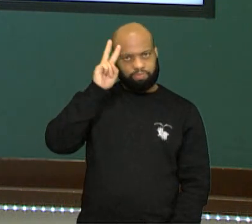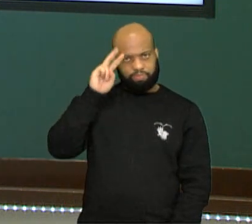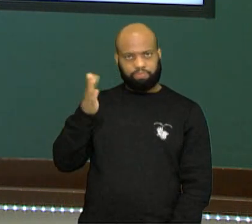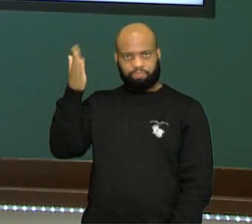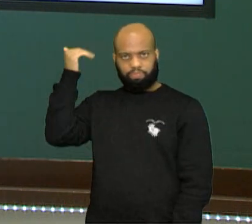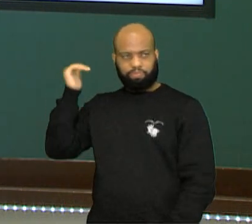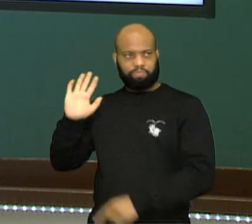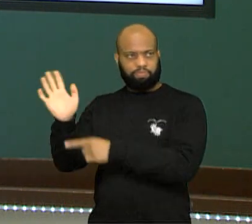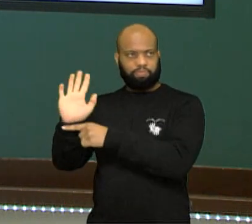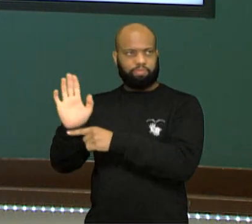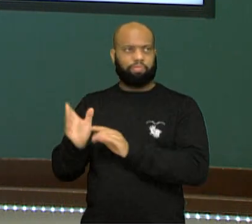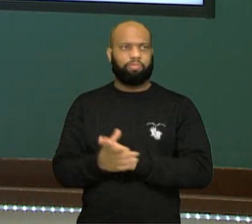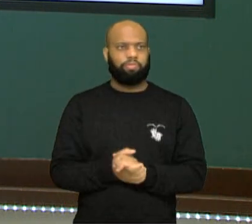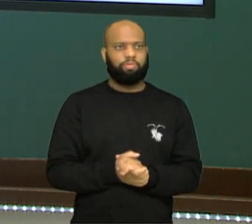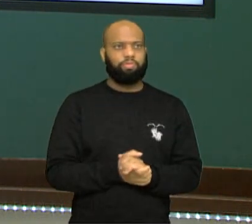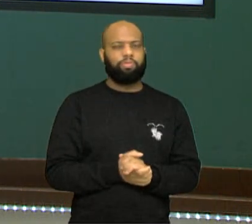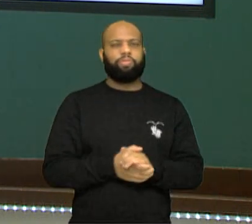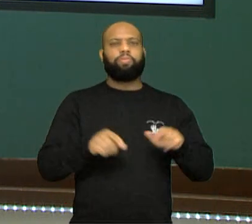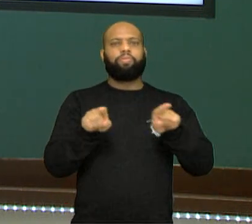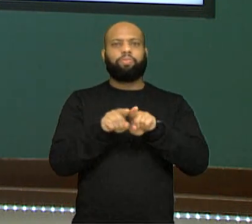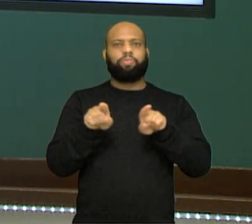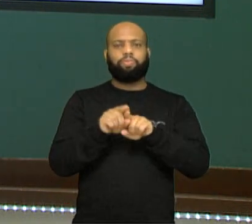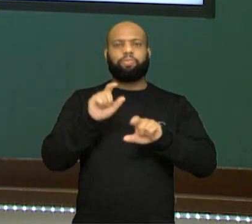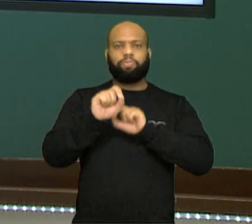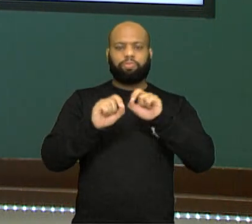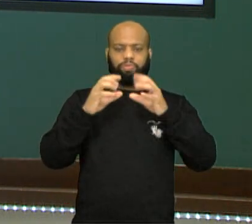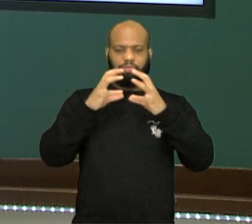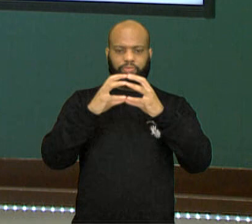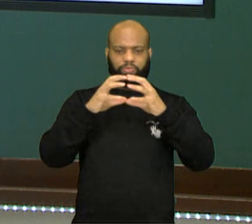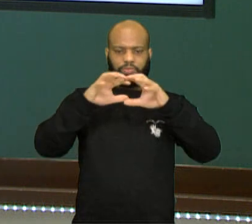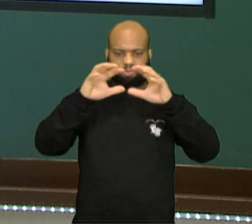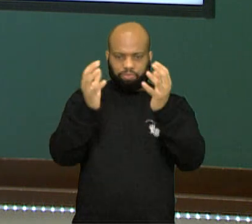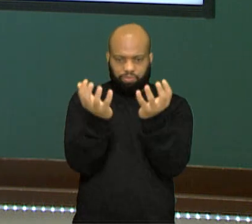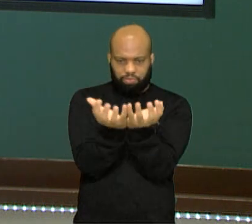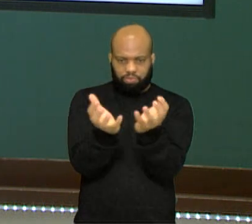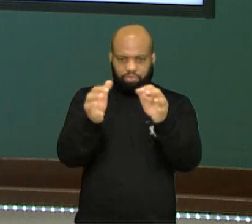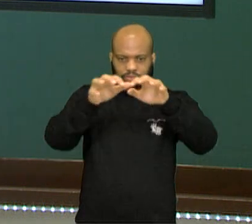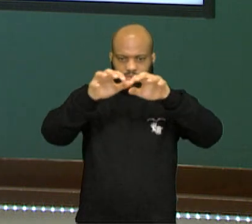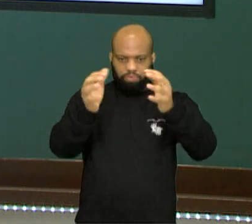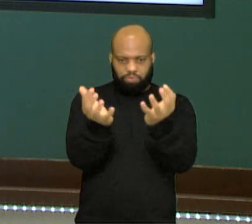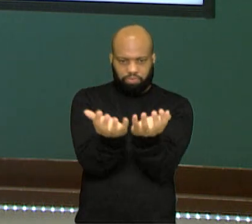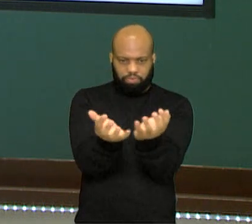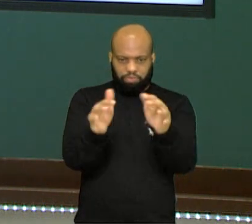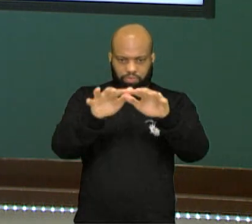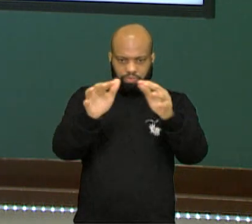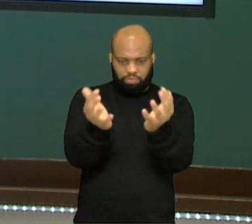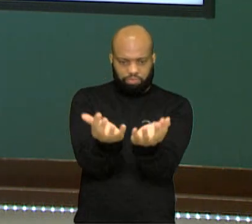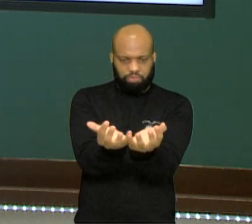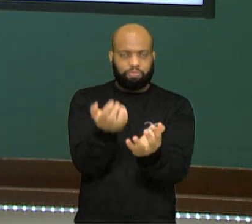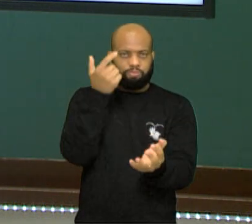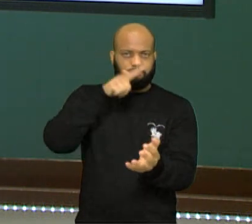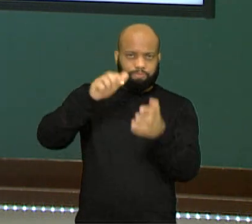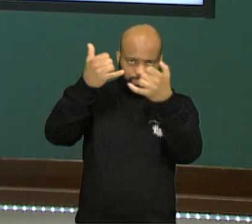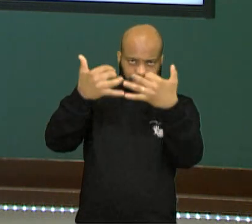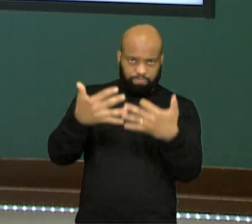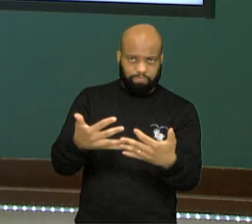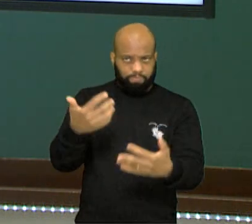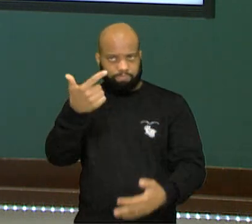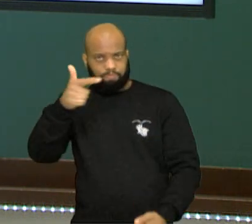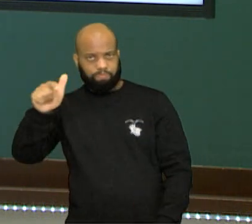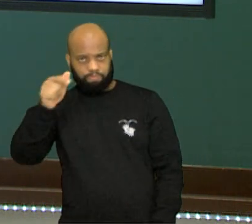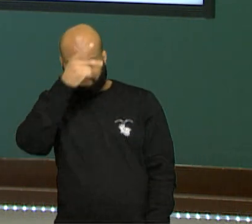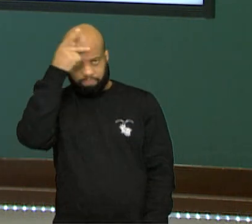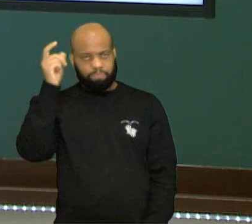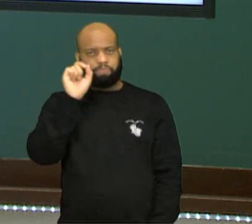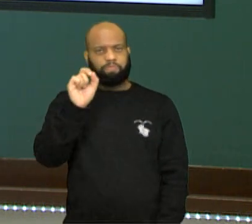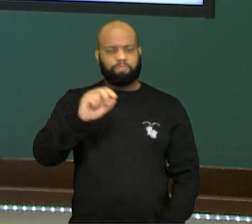anteriores. E o que seria uma superfície dessa área? Vocês conseguem traduzir em palavras para explicar para uma outra pessoa?